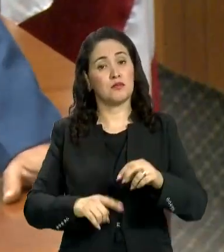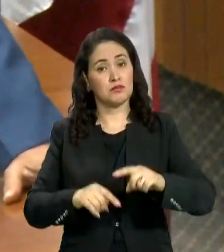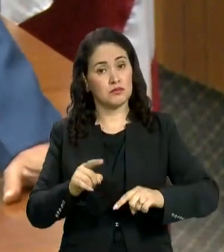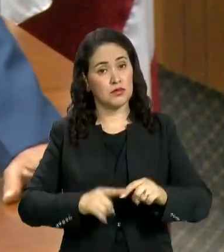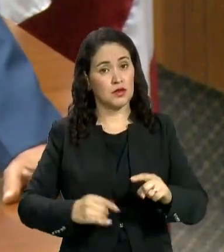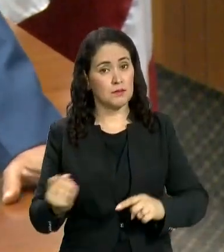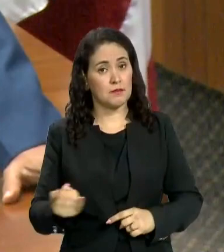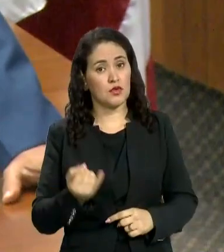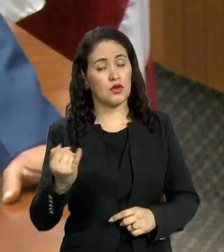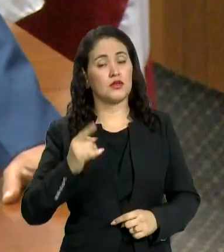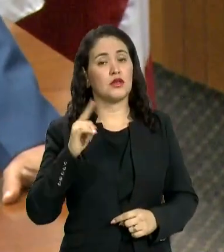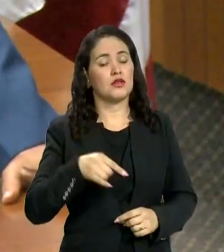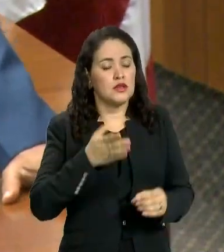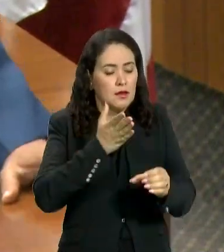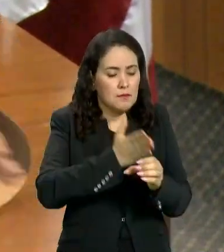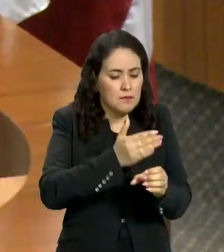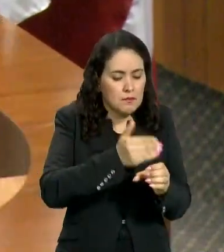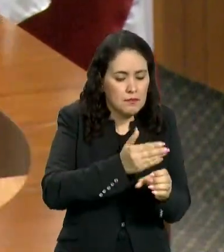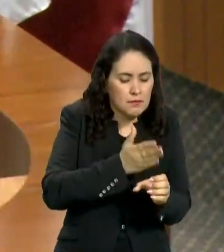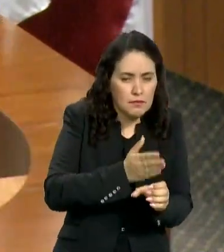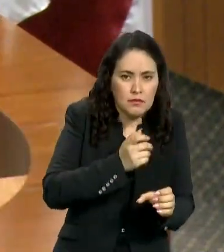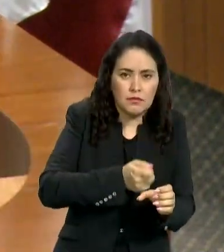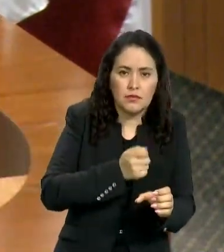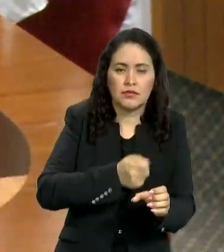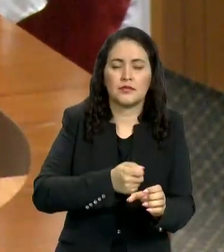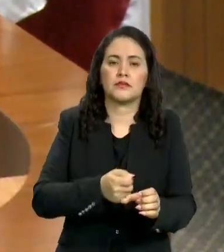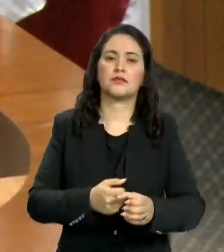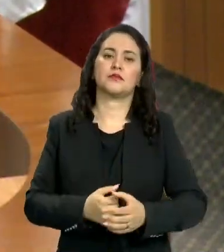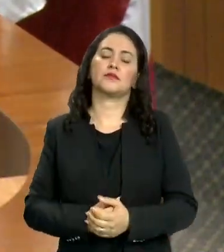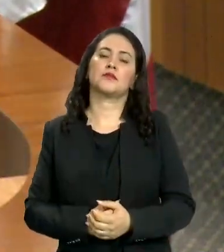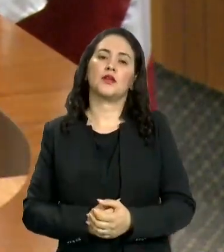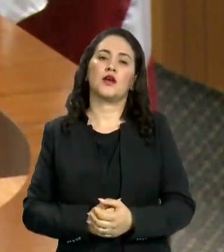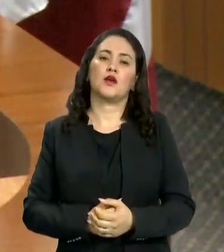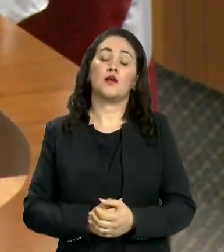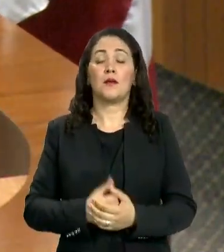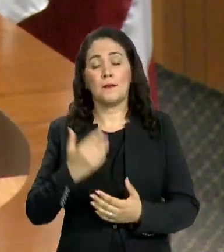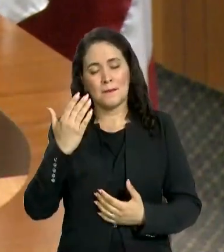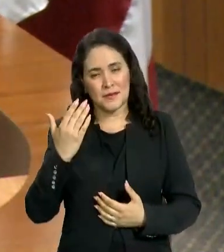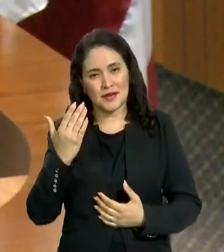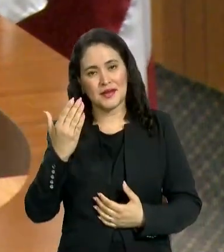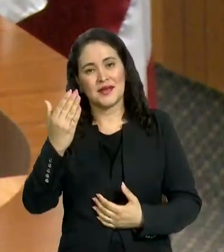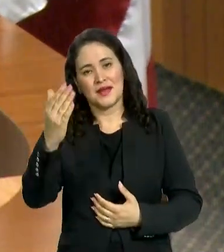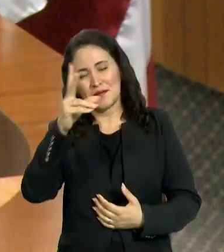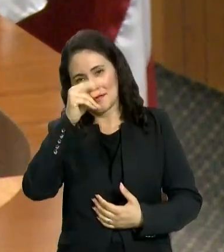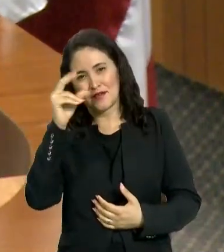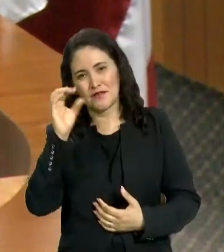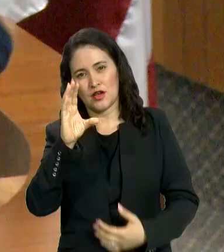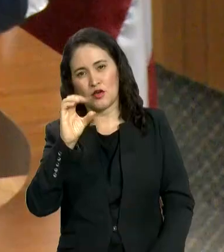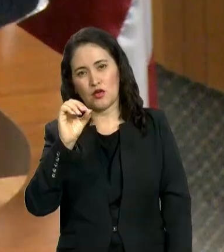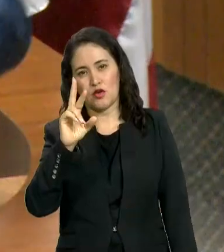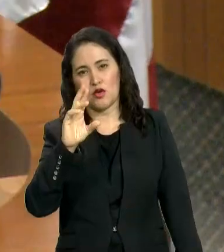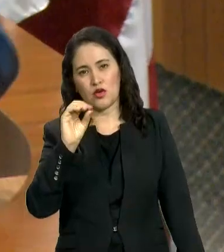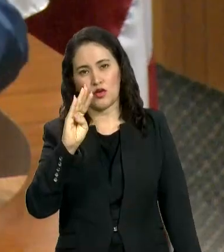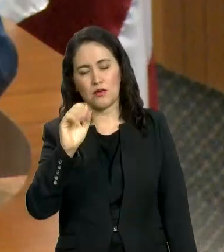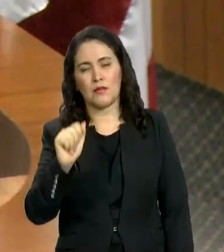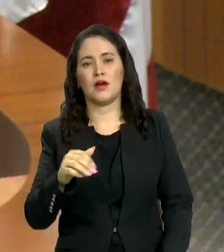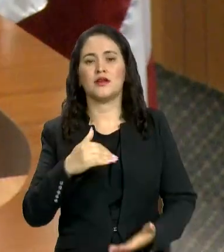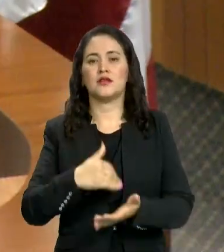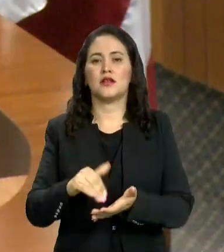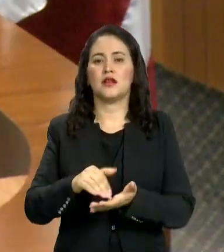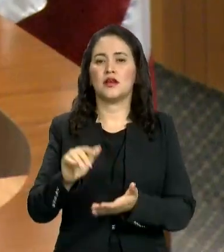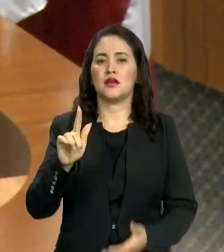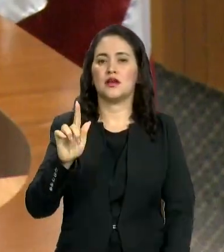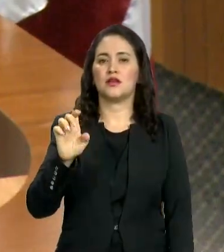lá na na cidade de Itapecuru agradeço muito ao prefeito coroba ao secretário Jerônimo e toda a sua